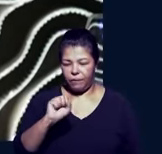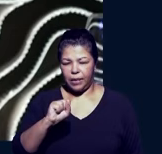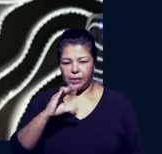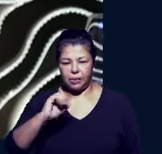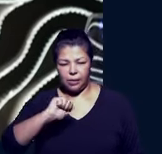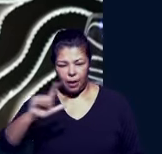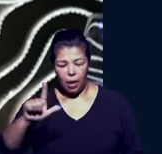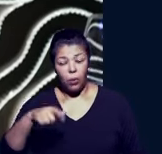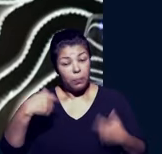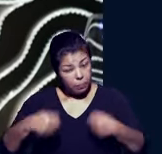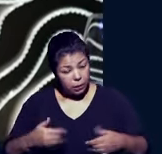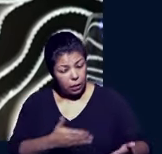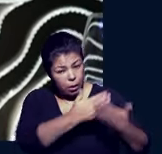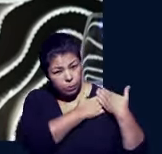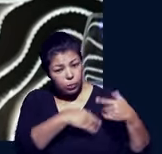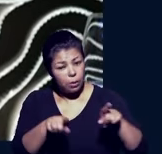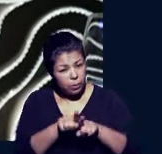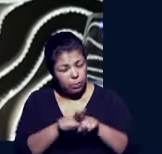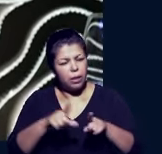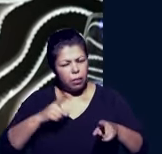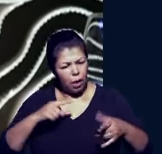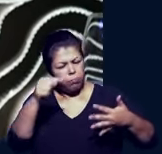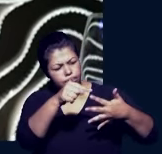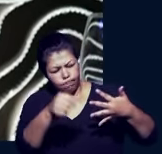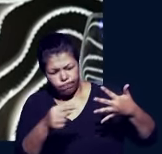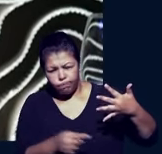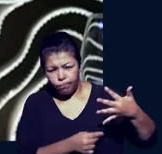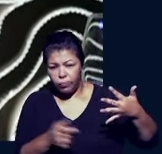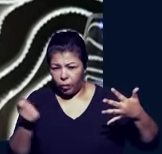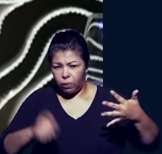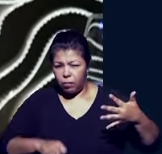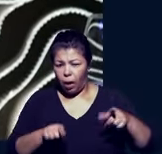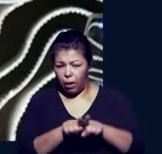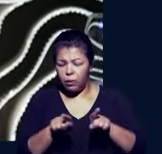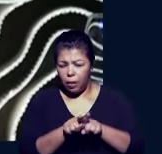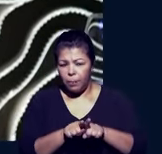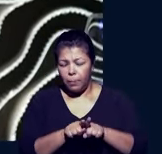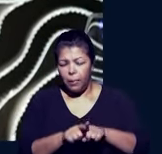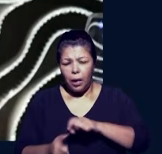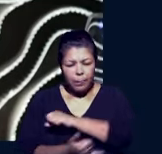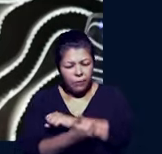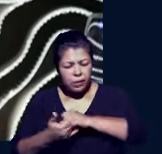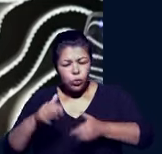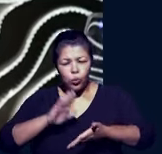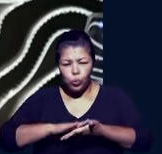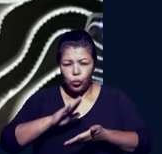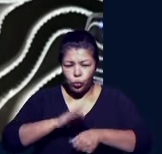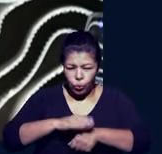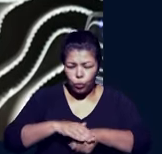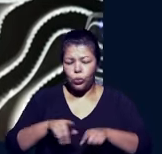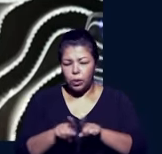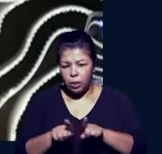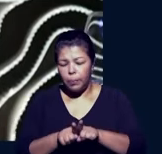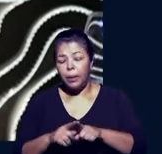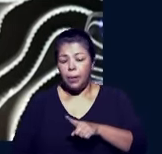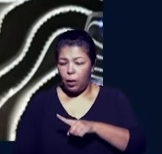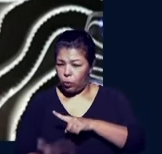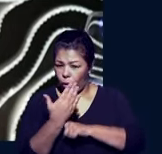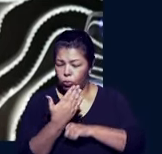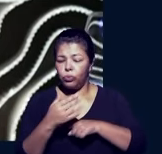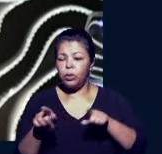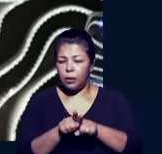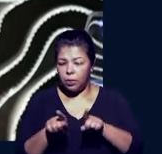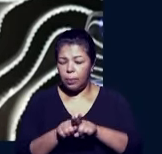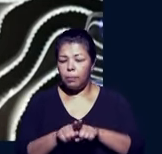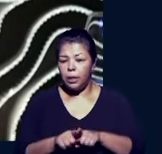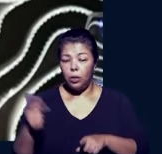deixar de ser responsável e nós temos alternativa o mercado tá aí para fazer investimento em infraestrutura para fazer a diferença para nos ajudar nessa tarefa de